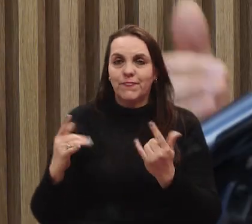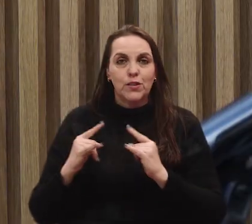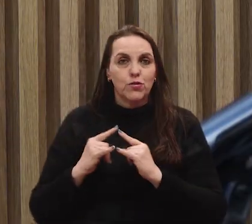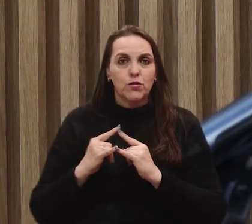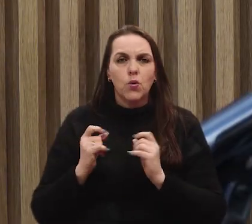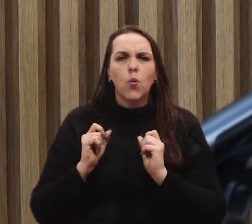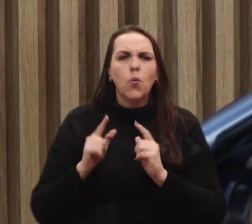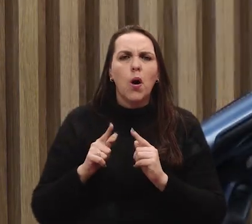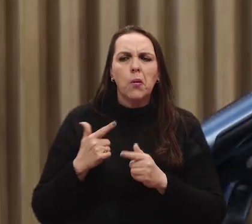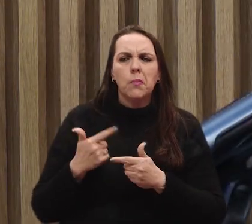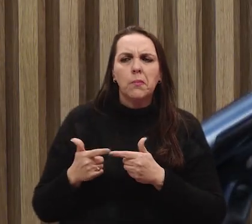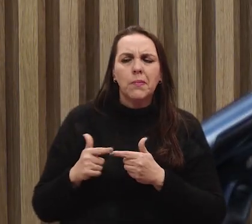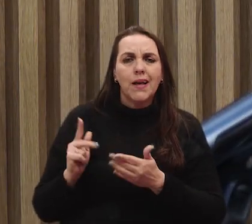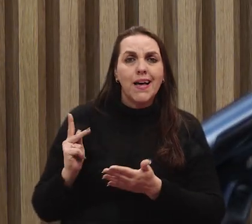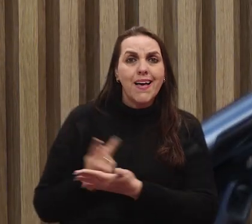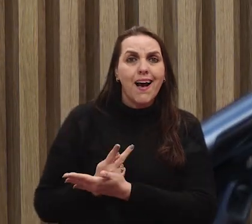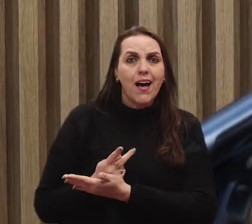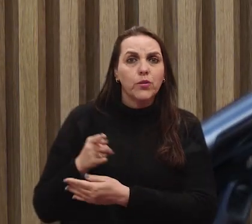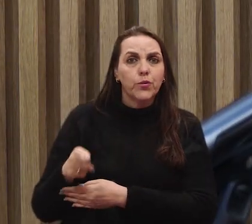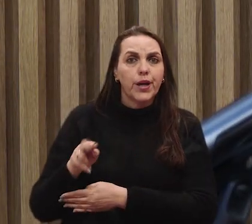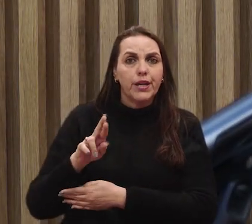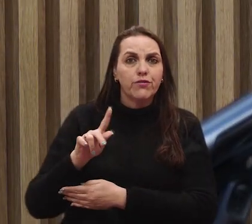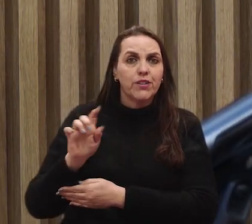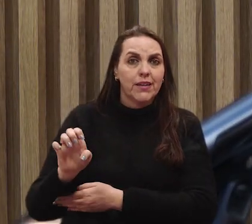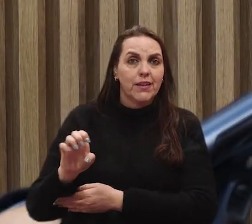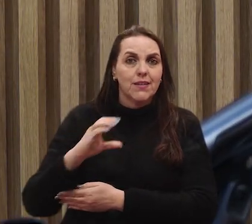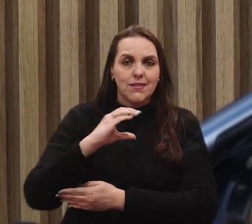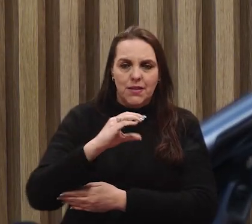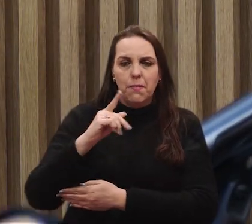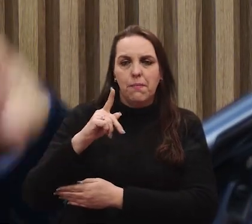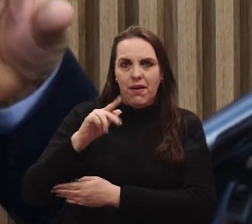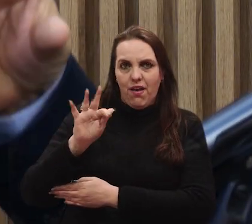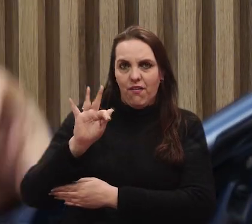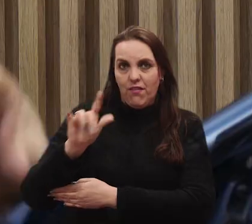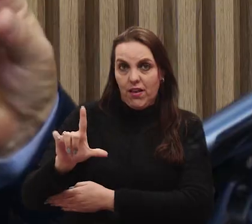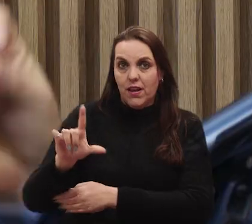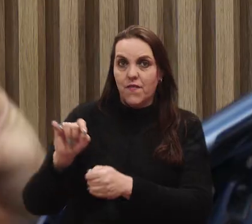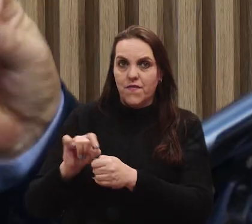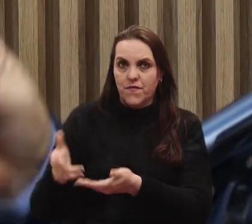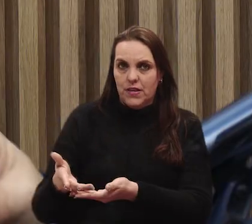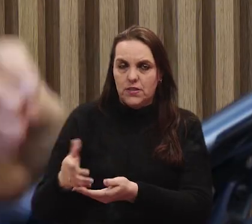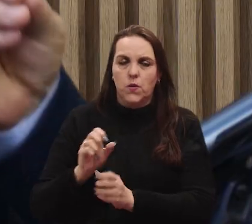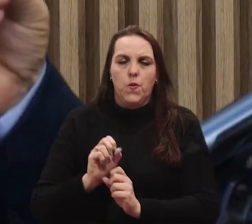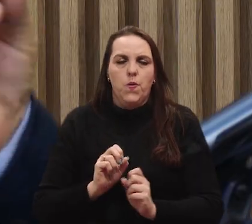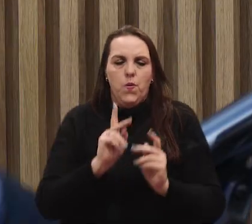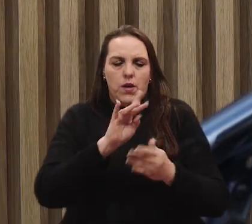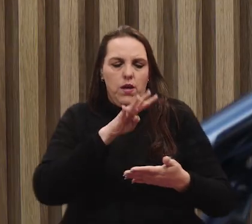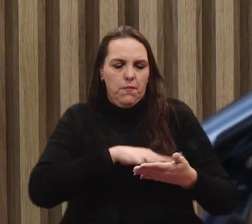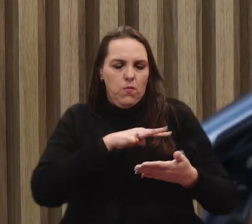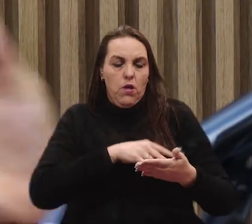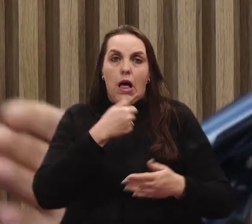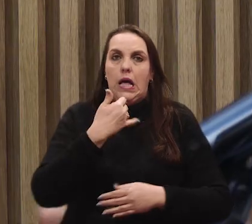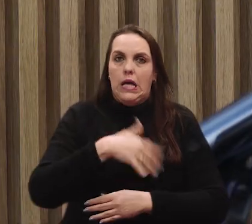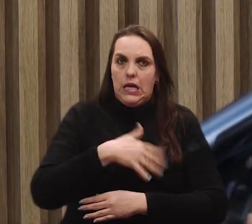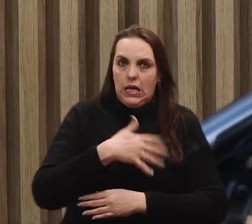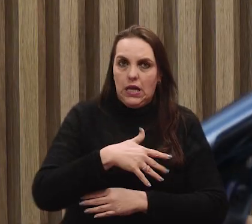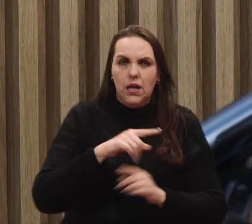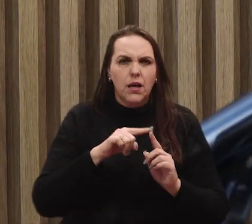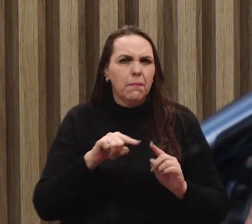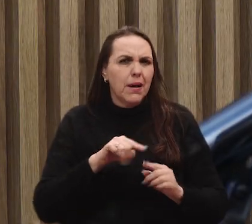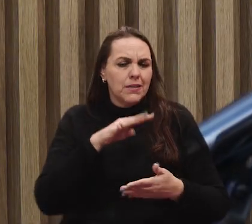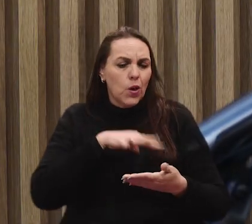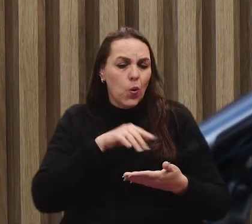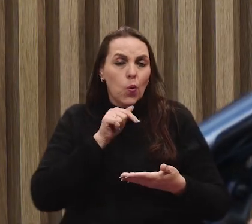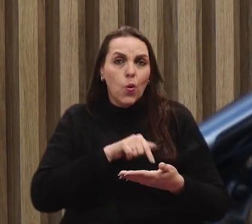órgãos, qual é a infração que a RGE, CPFL está cometendo. Sim, nós temos contas com valores altos, mas